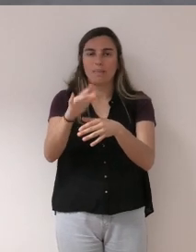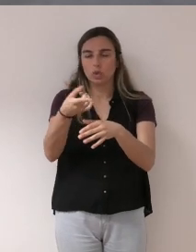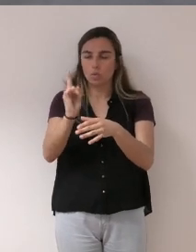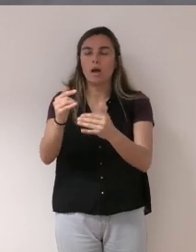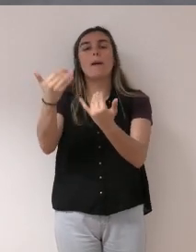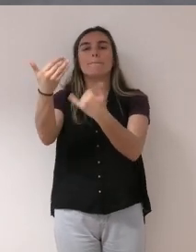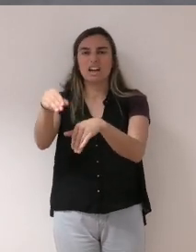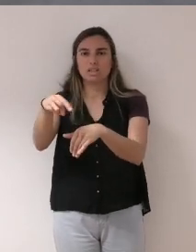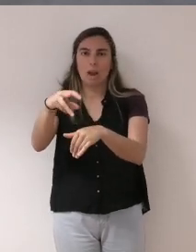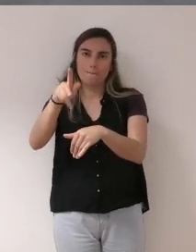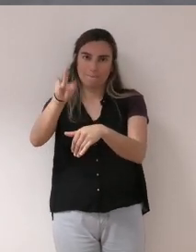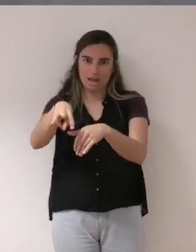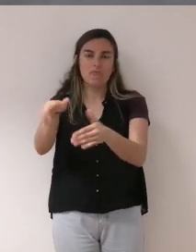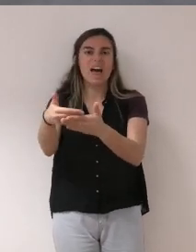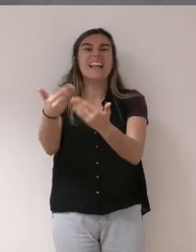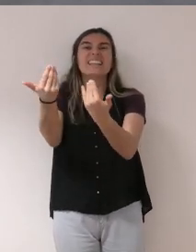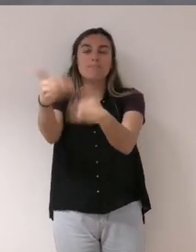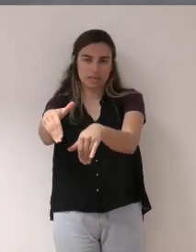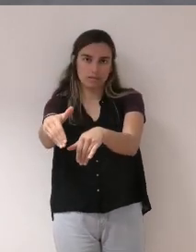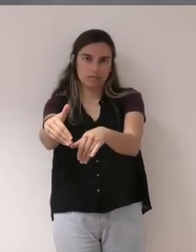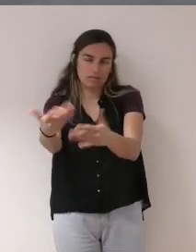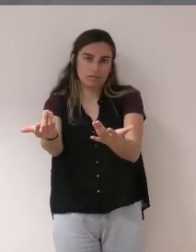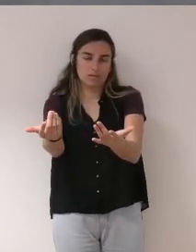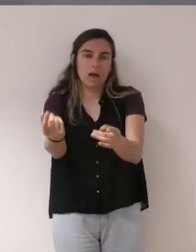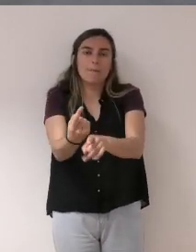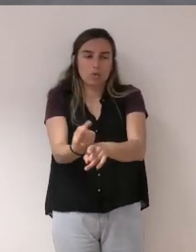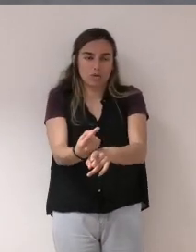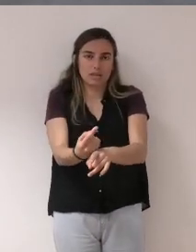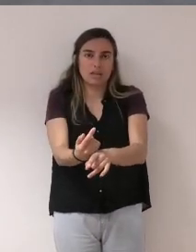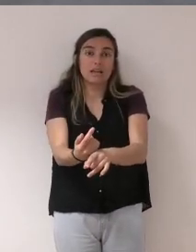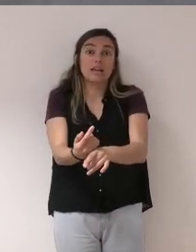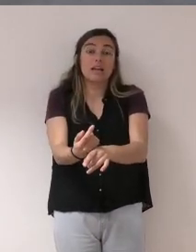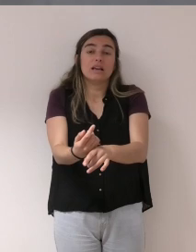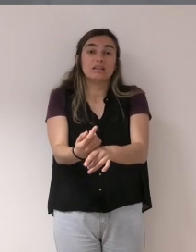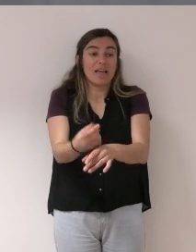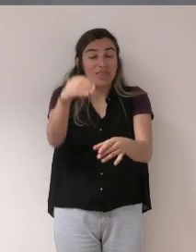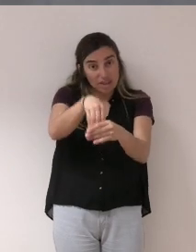há algo que delimita um corpo de algo que está fora desse corpo.